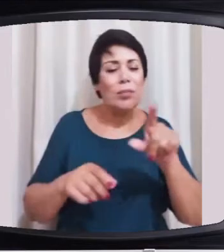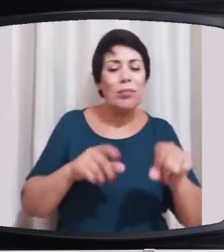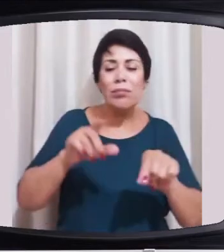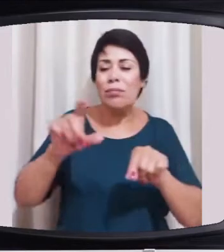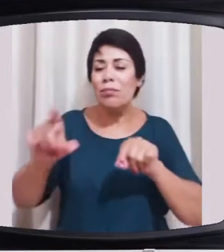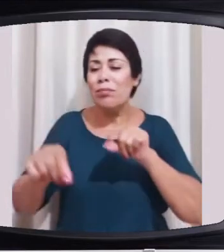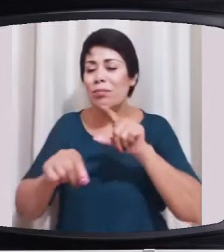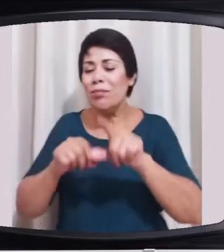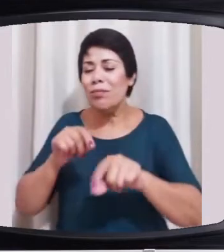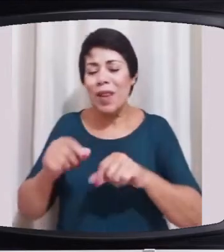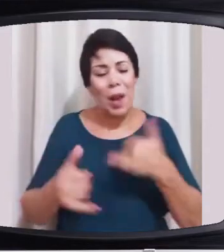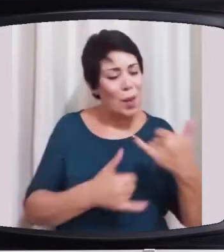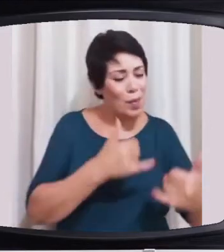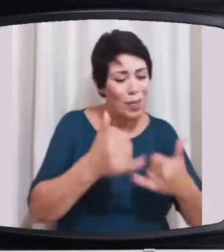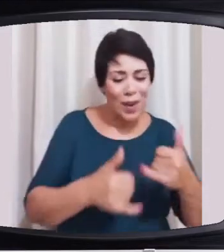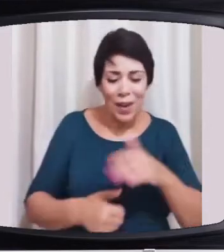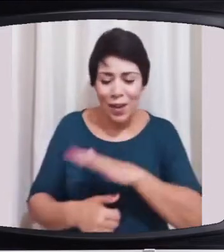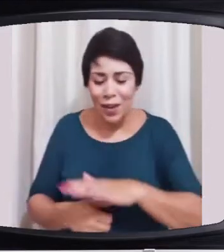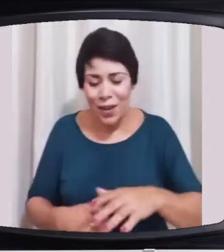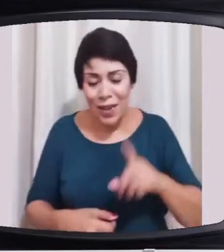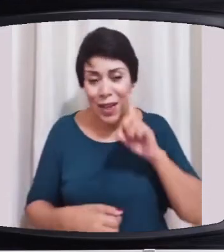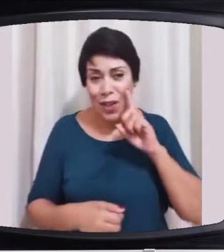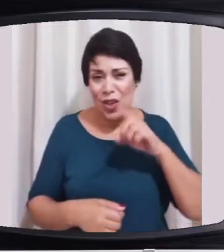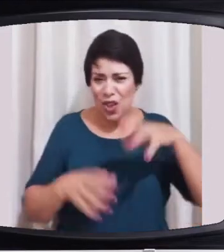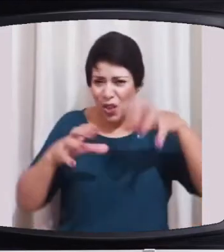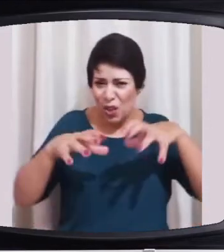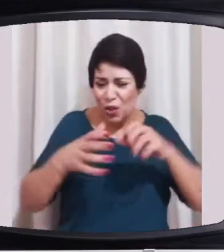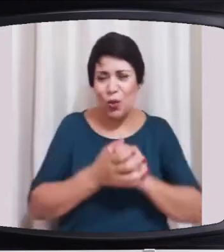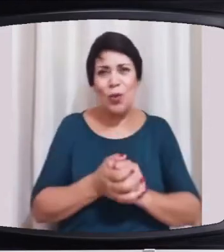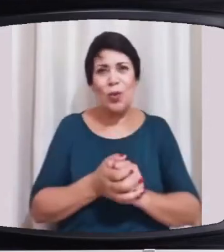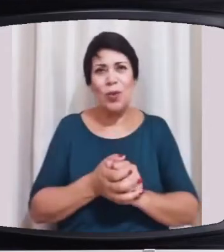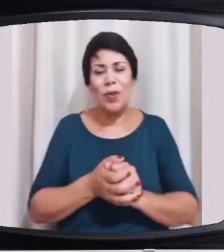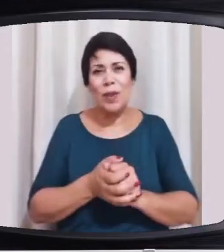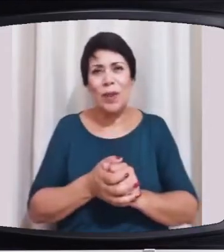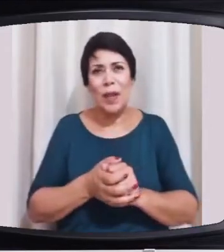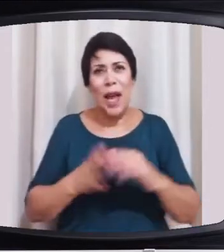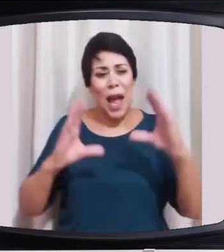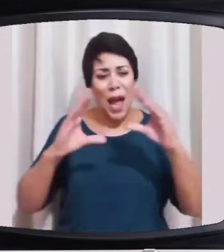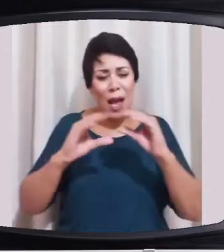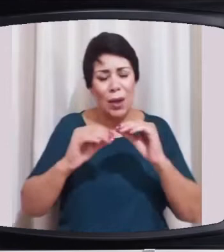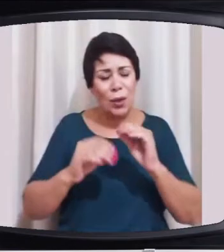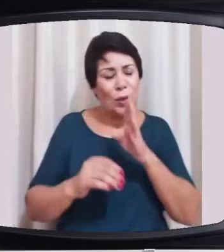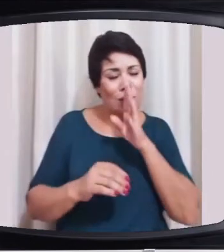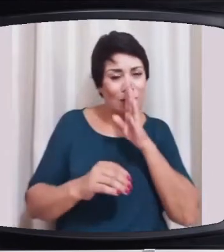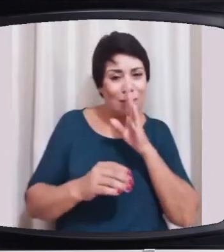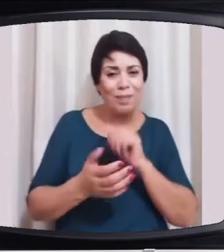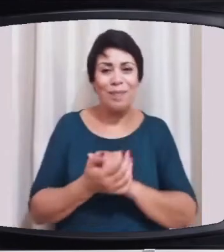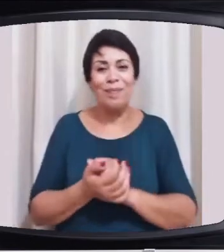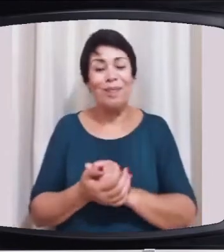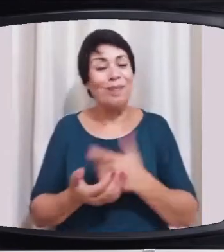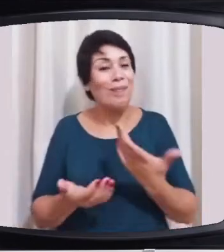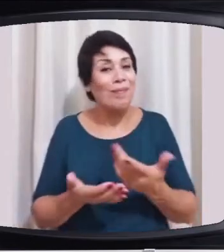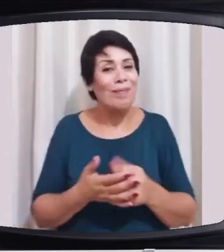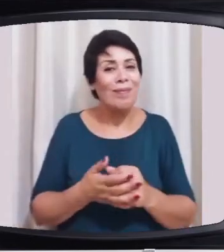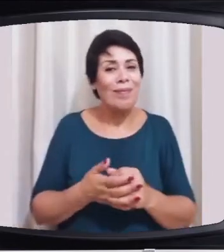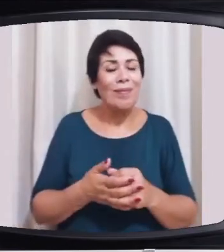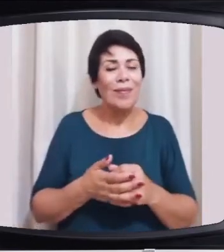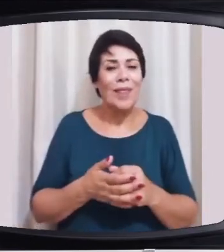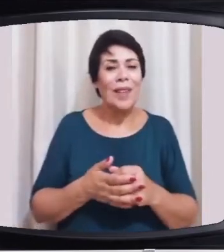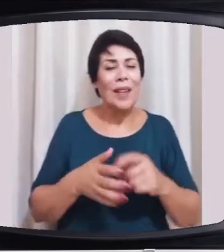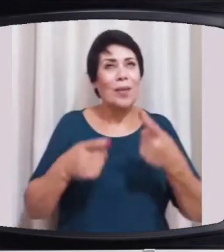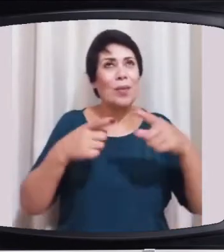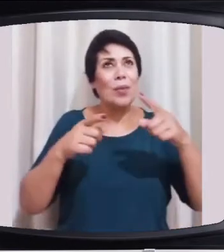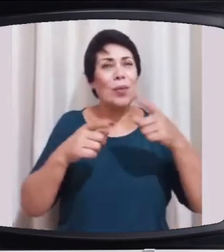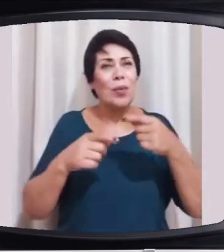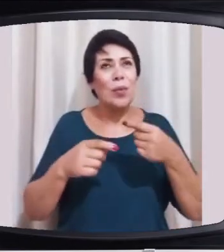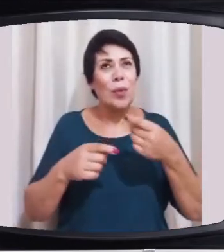coisas, né? Brincar com as crianças no dia de chuva, ficar em silêncio quando a noite vem, né? Pequenos astronautas no mar da